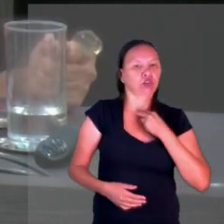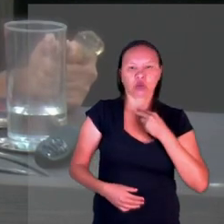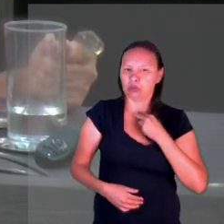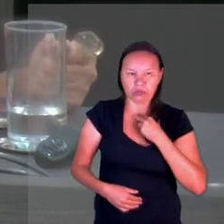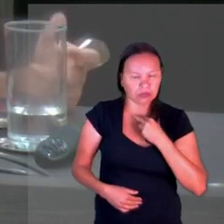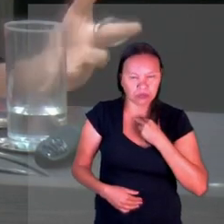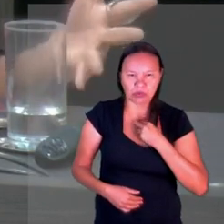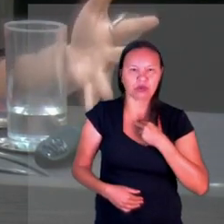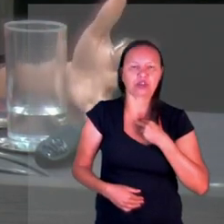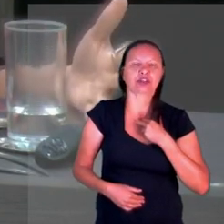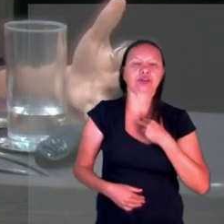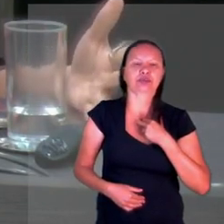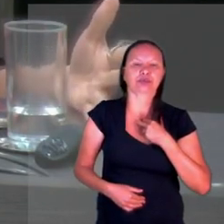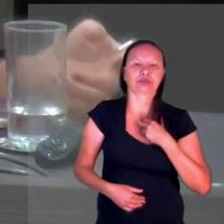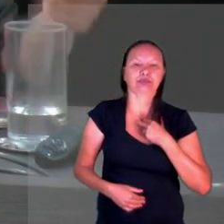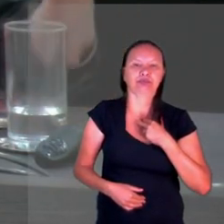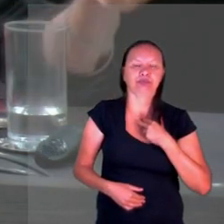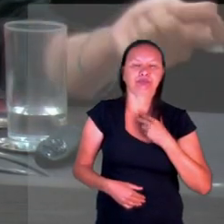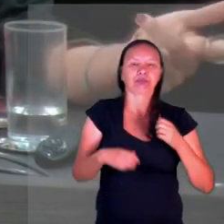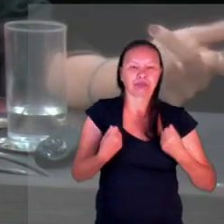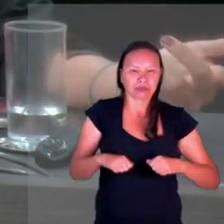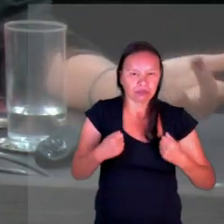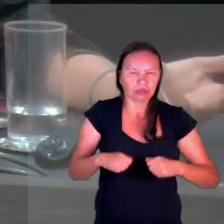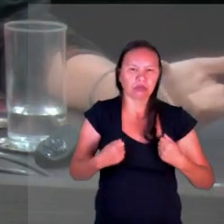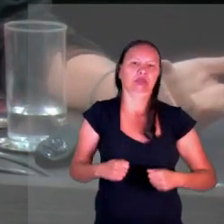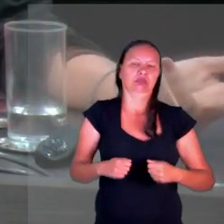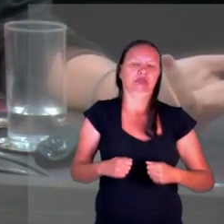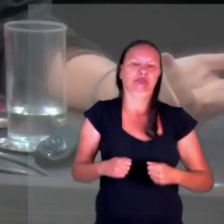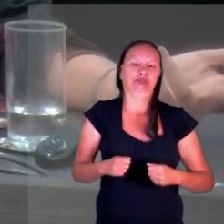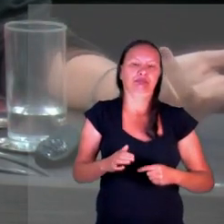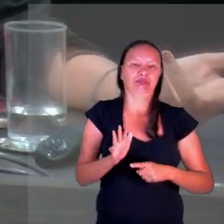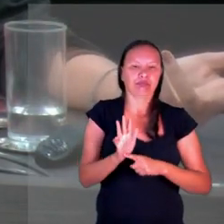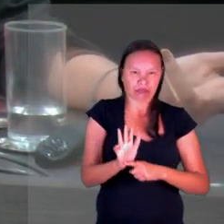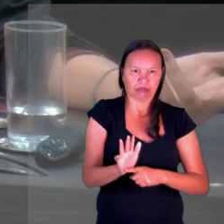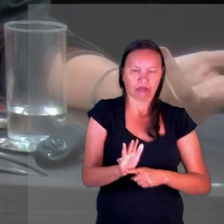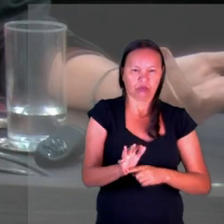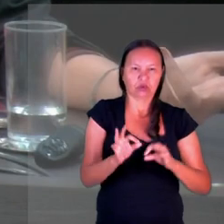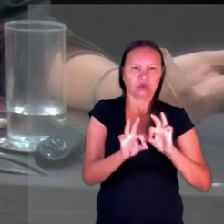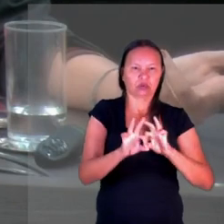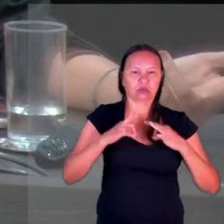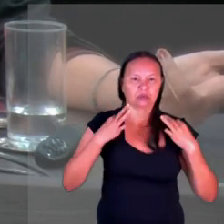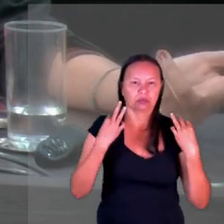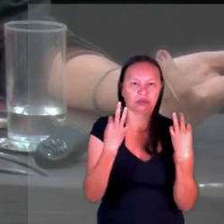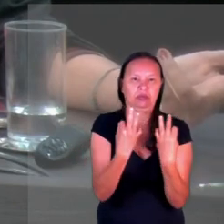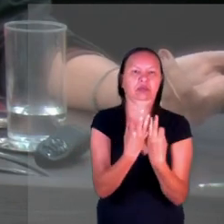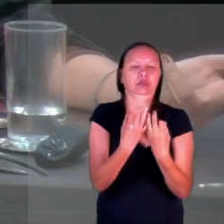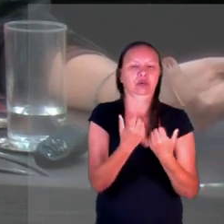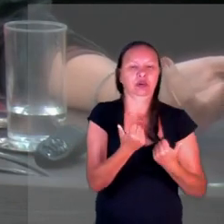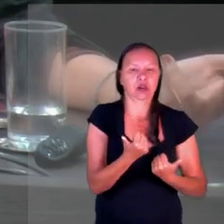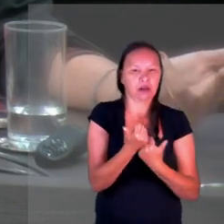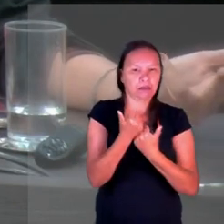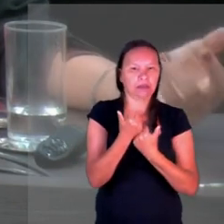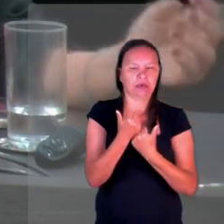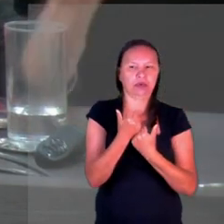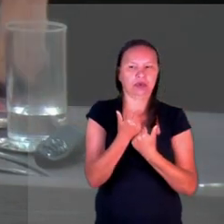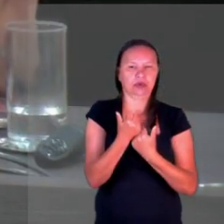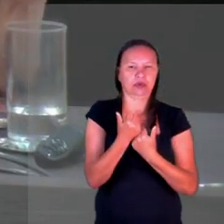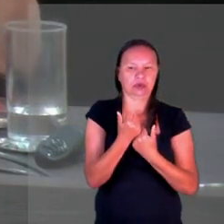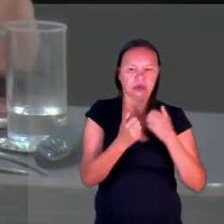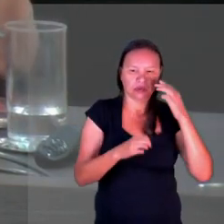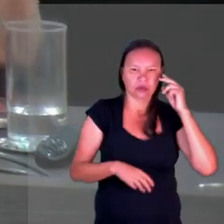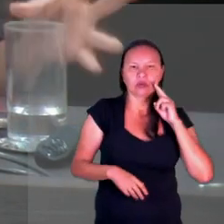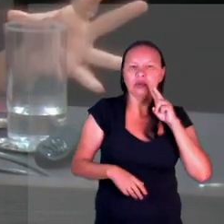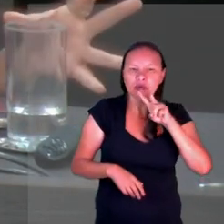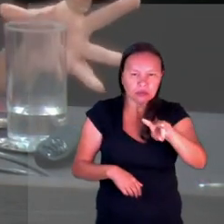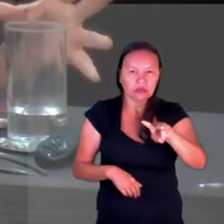brasileira faz eh utilizando ainda esse argumento de sustento familiar né da eh sustento da família então vejam que